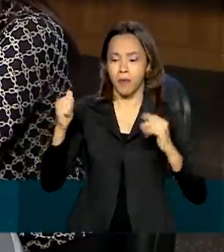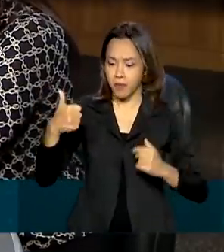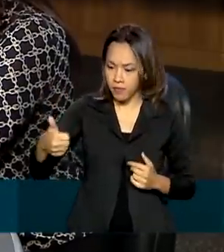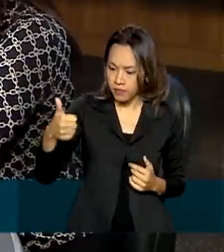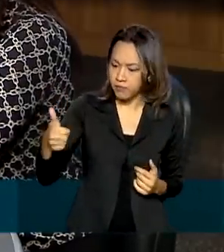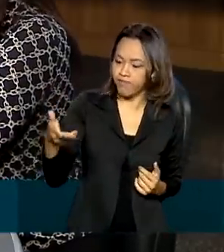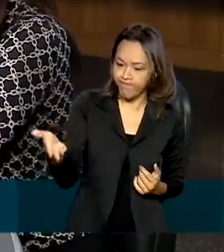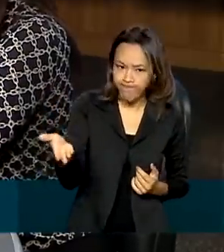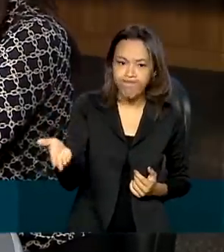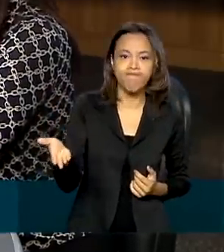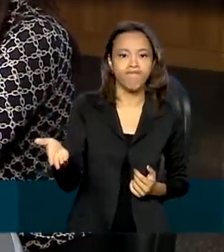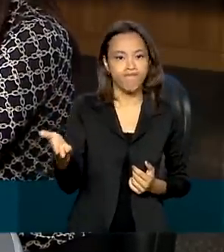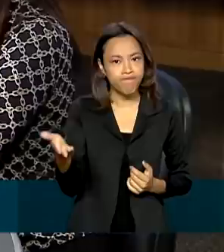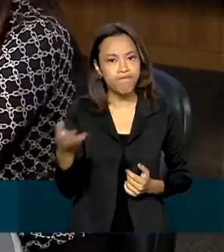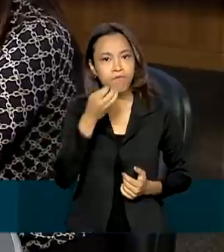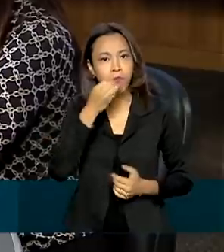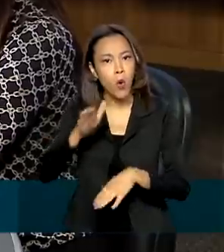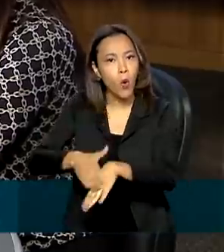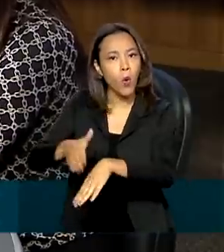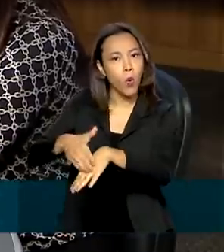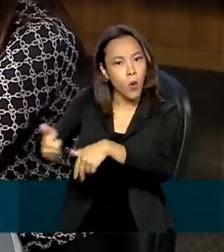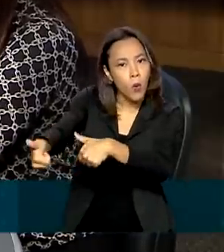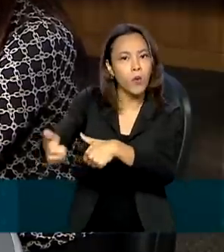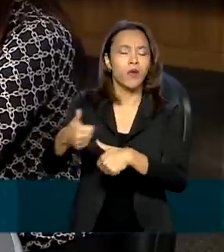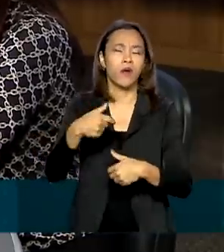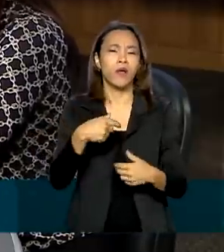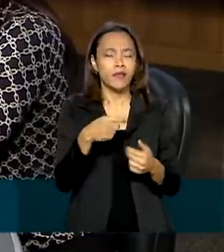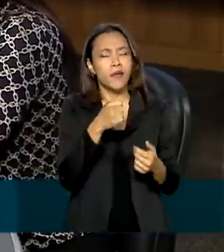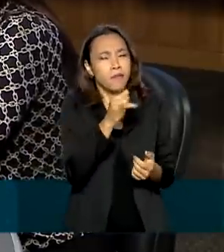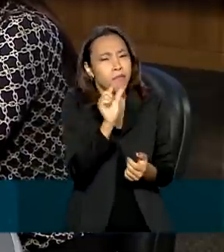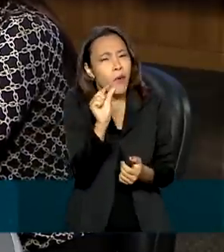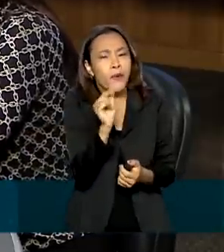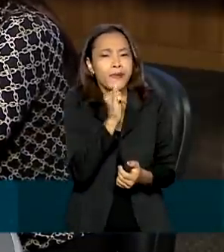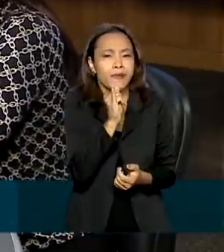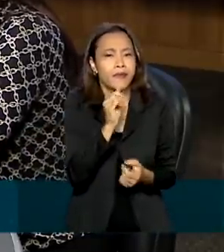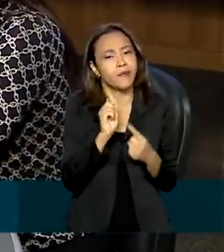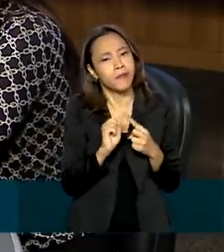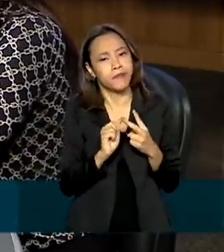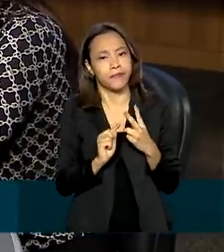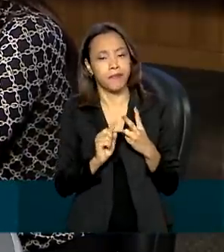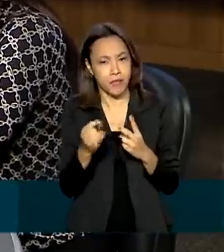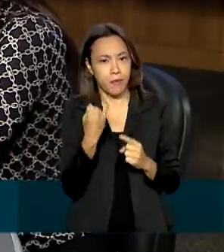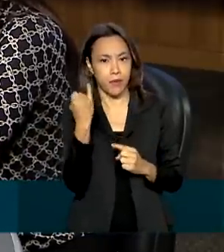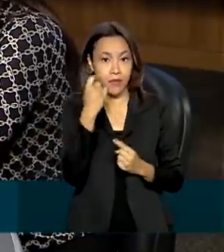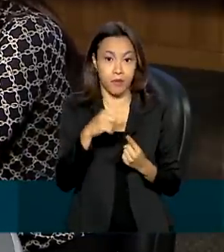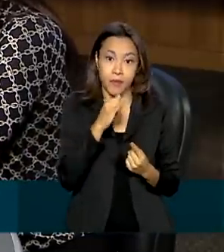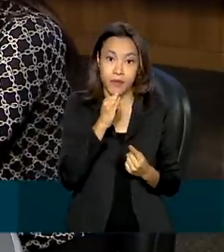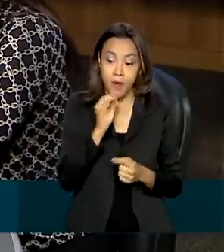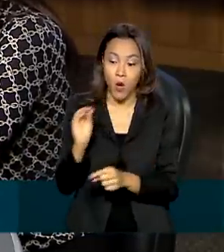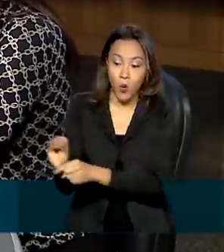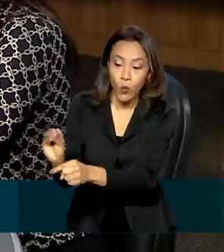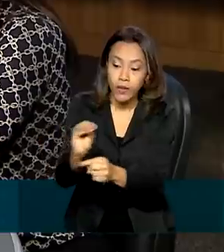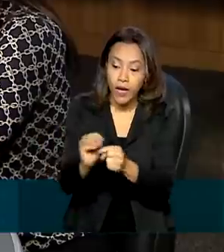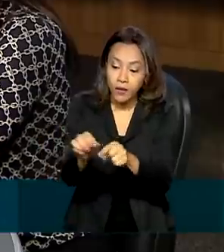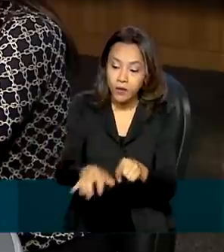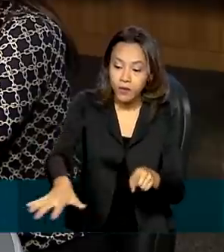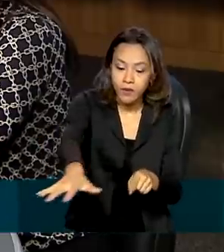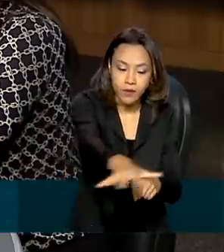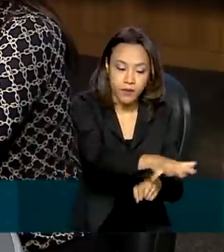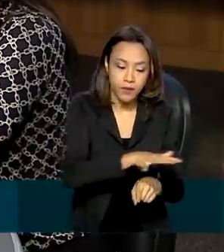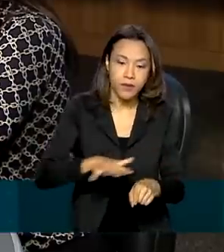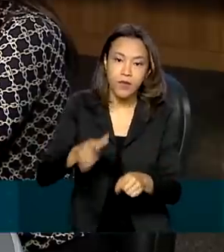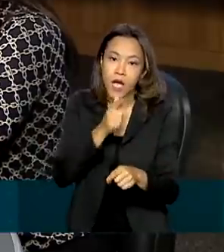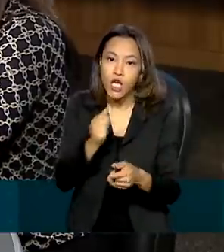tem boas ações. Eu cito aqui poucos exemplos, mas importantes. O cuidado com a reserva legal, o cuidado